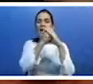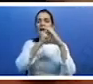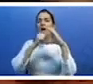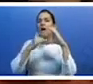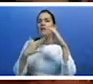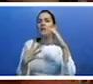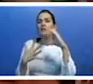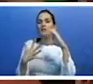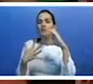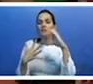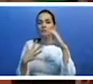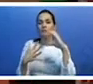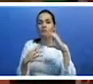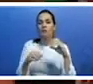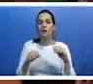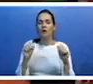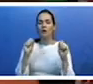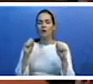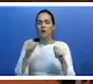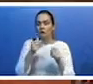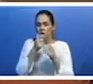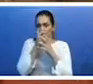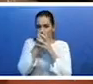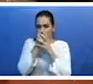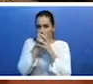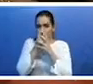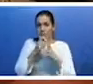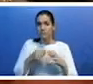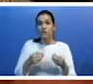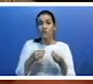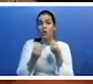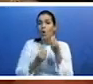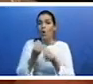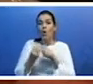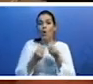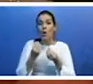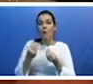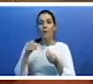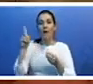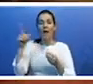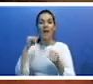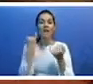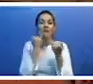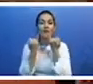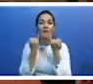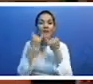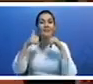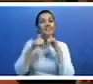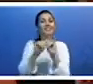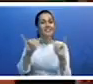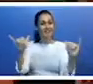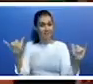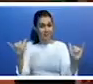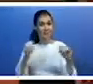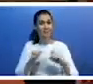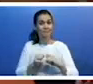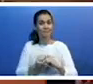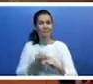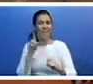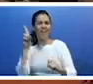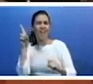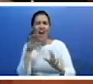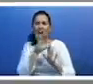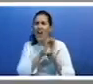Agora, crianças, nós vamos falar sobre as características de um texto informativo. Porque vocês viram que esse capítulo fala muito,